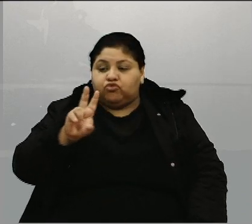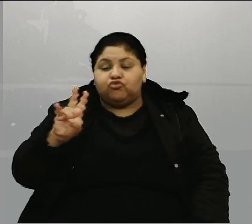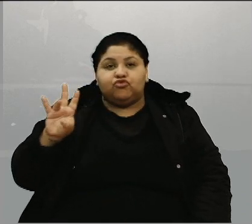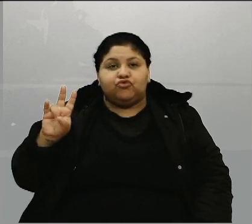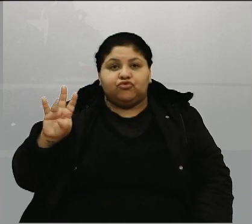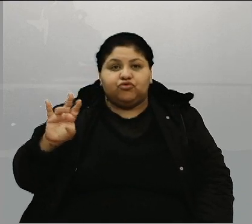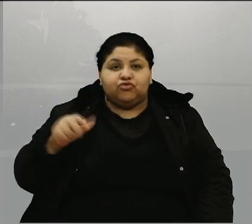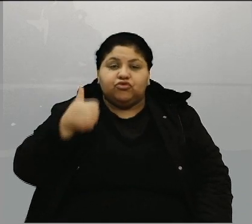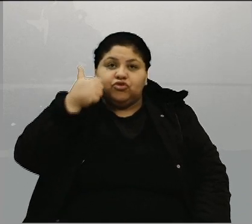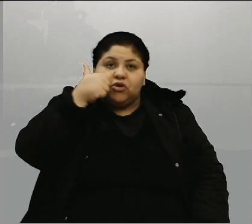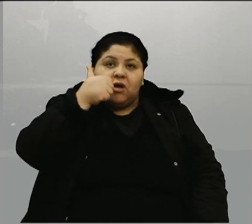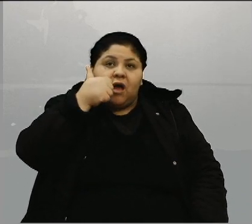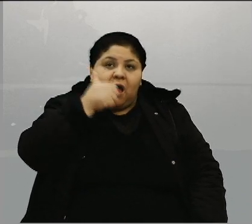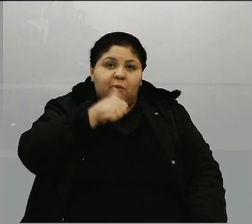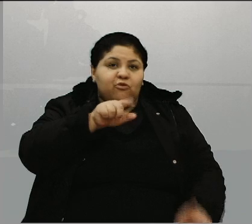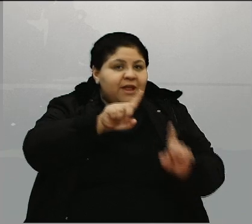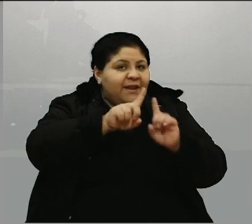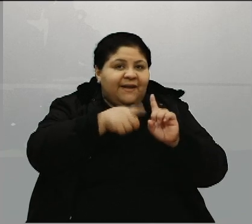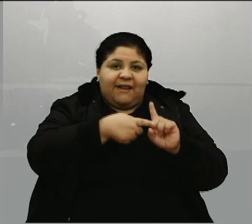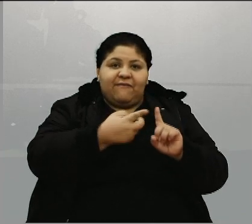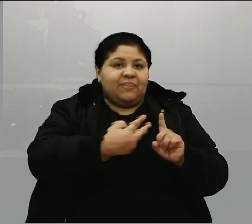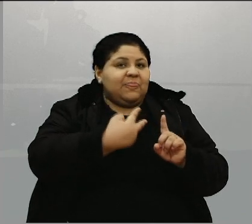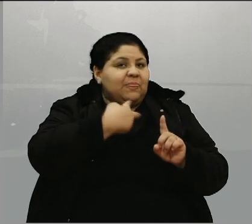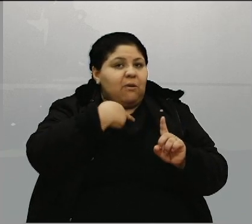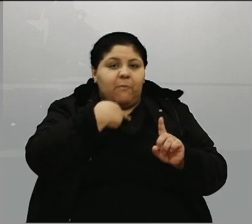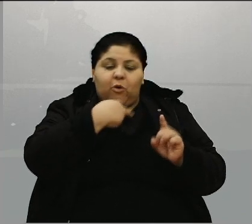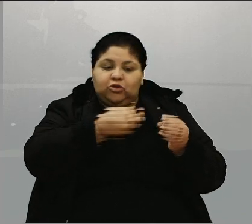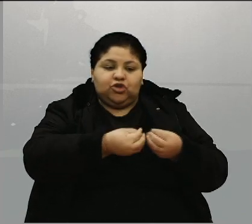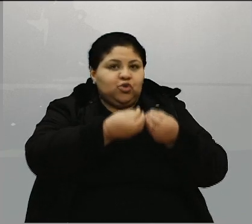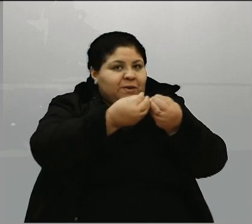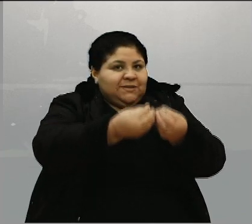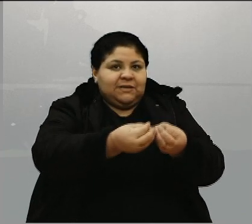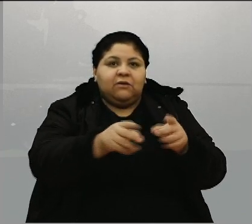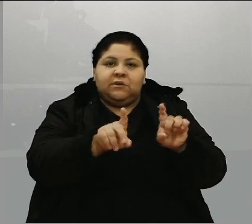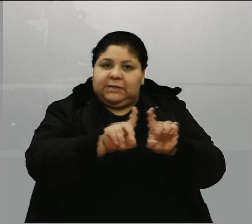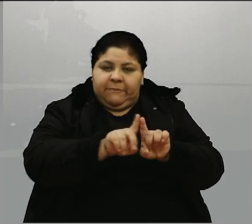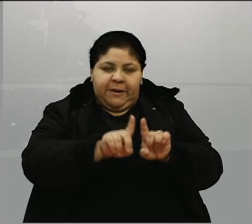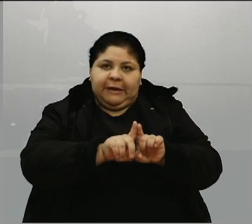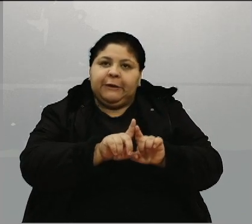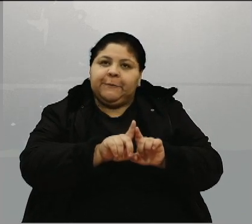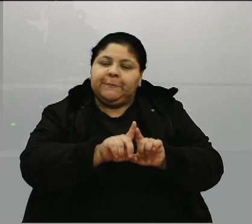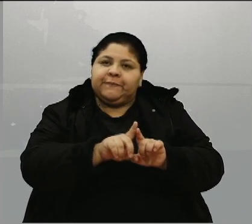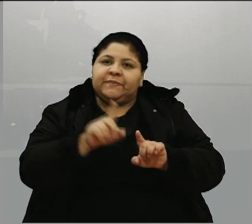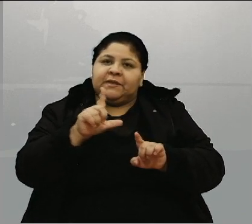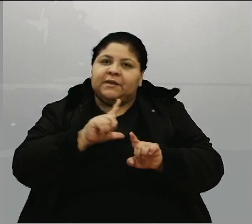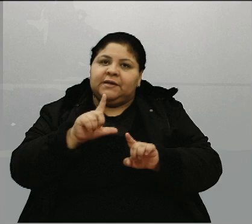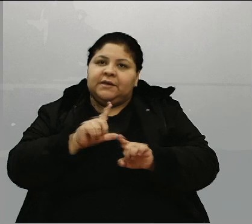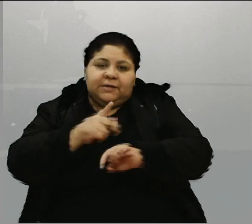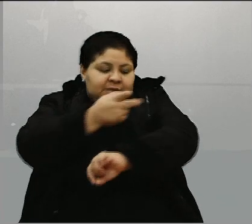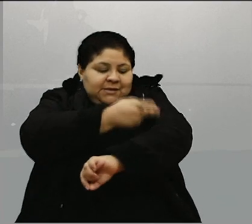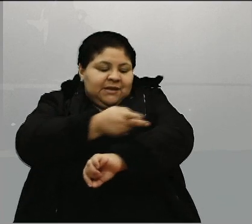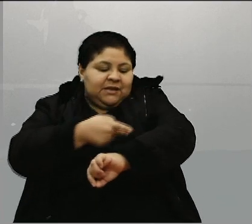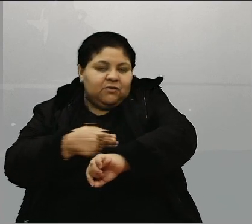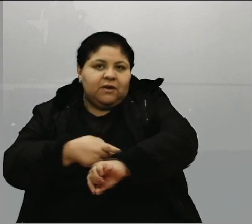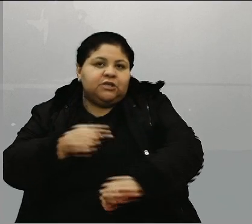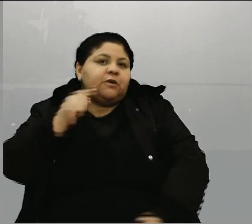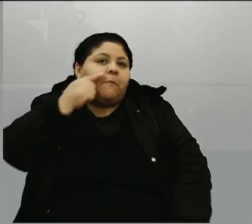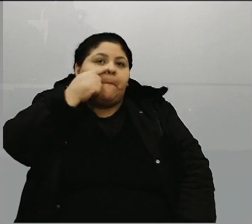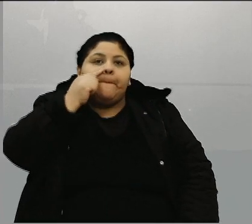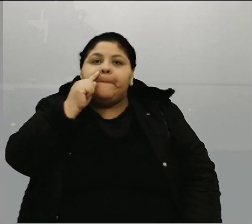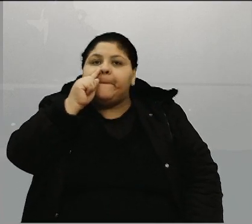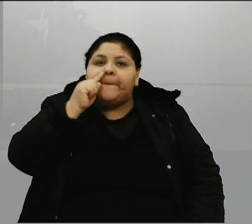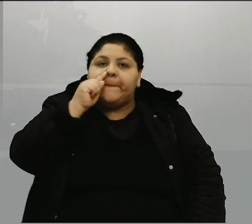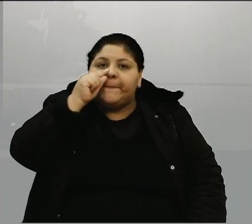A mulher grávida também não pode fazer essa doação. Ter tatuagens, piercings